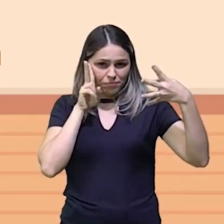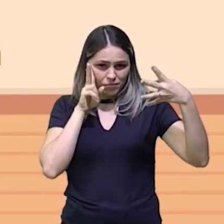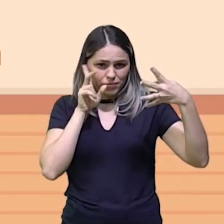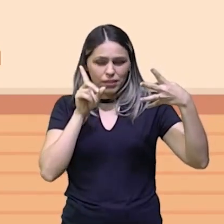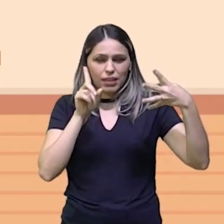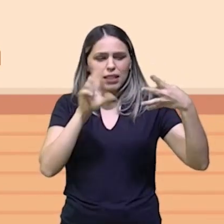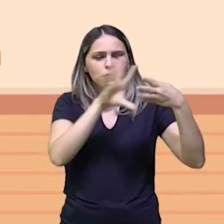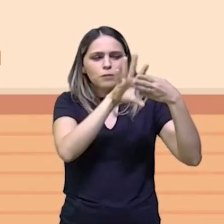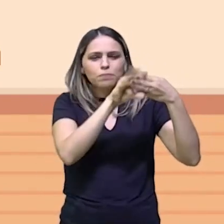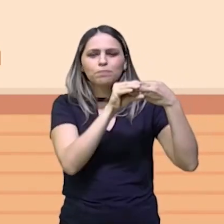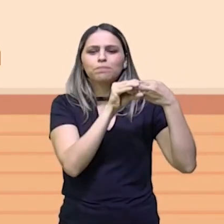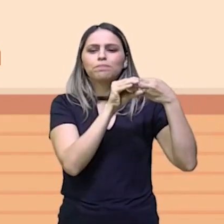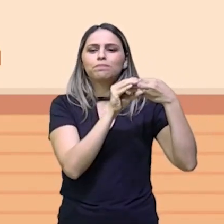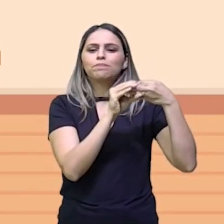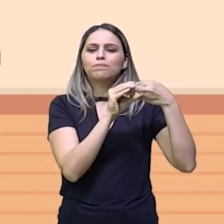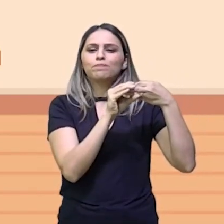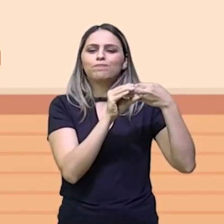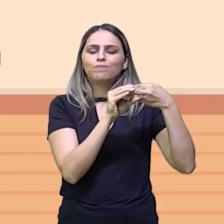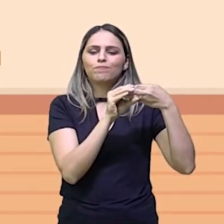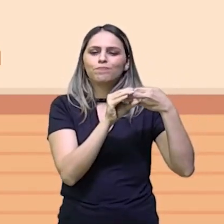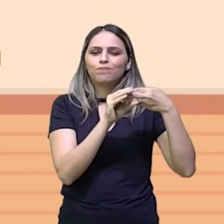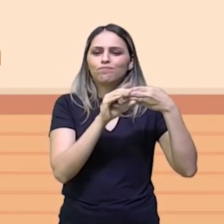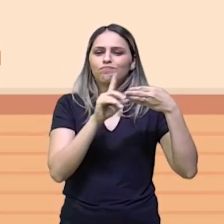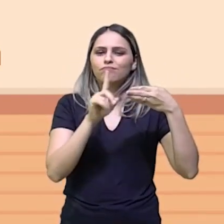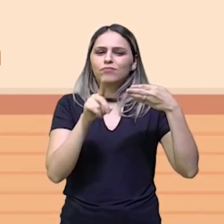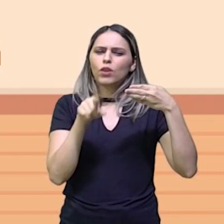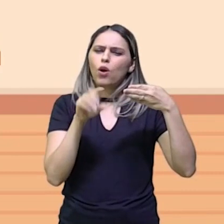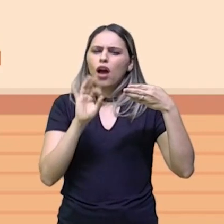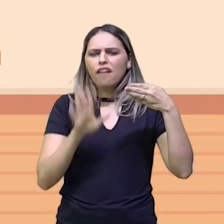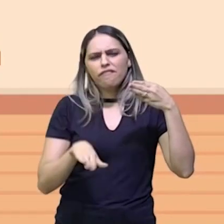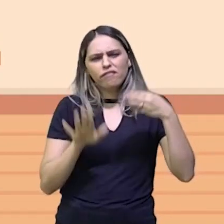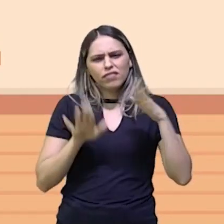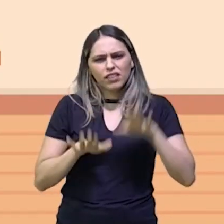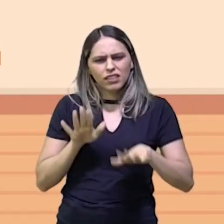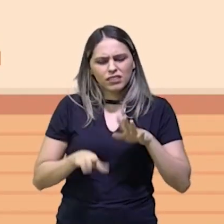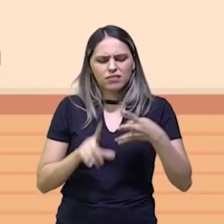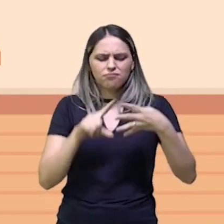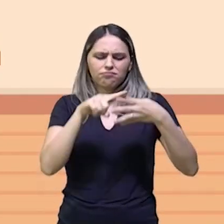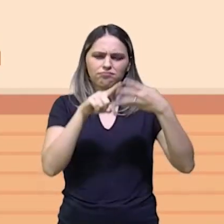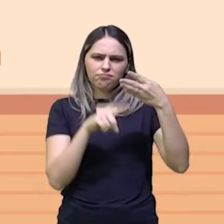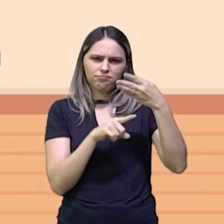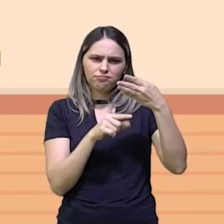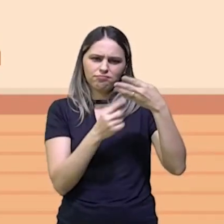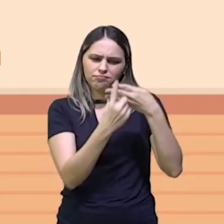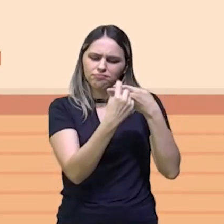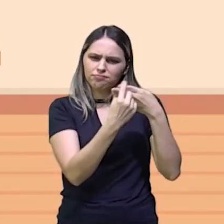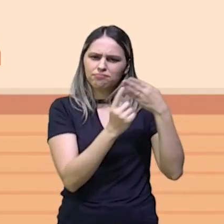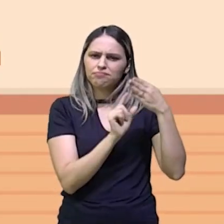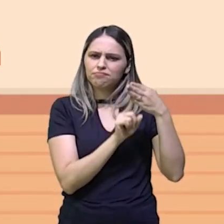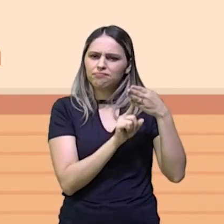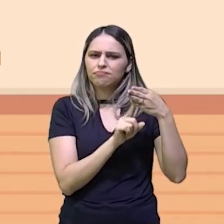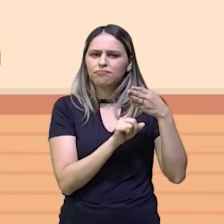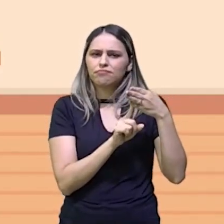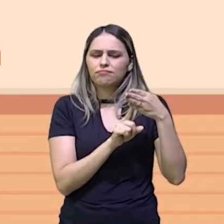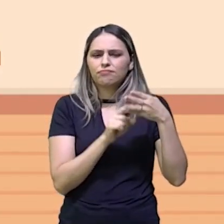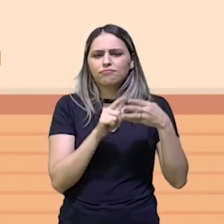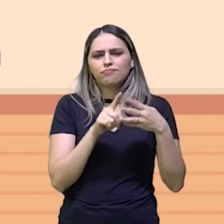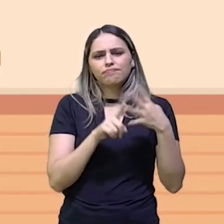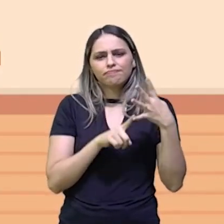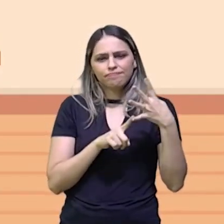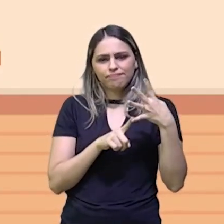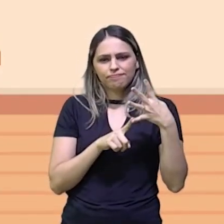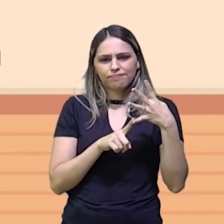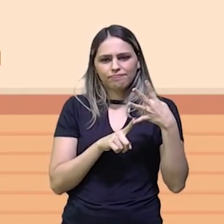a estrofe, que são quatro ou menos de quatro versos. A estrofe são